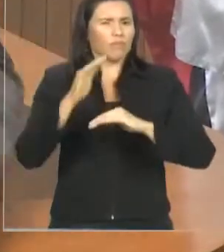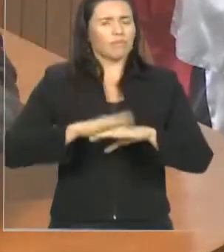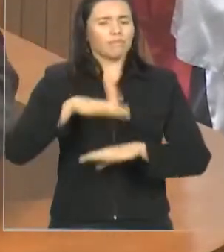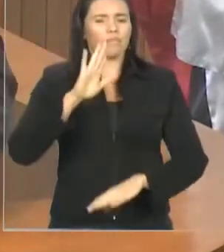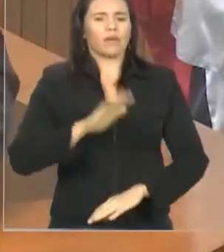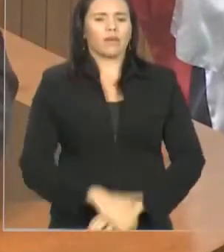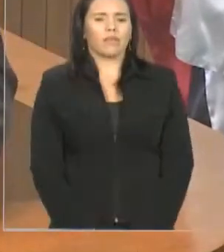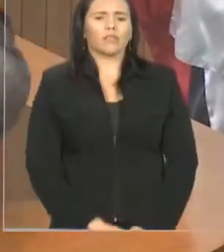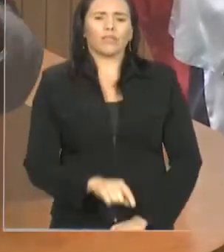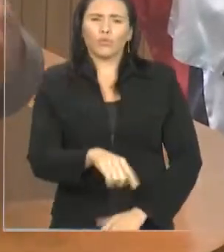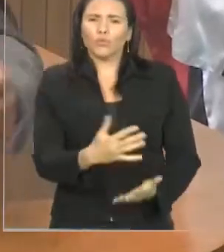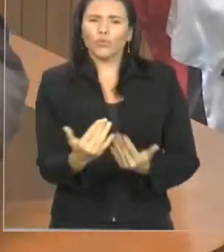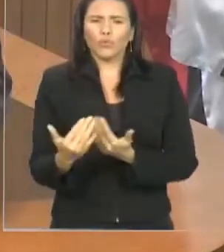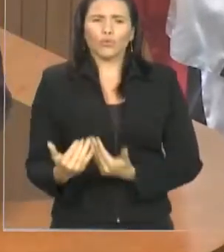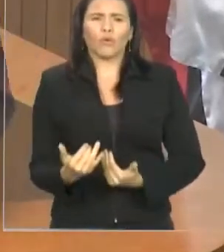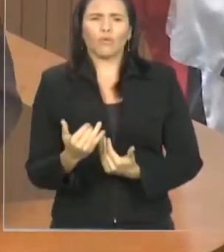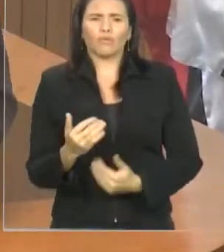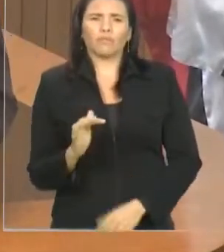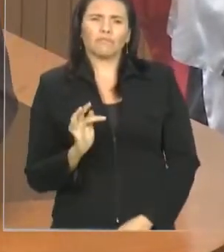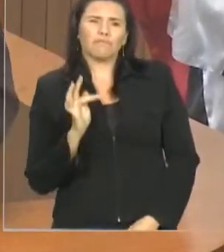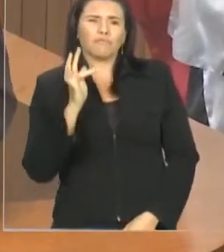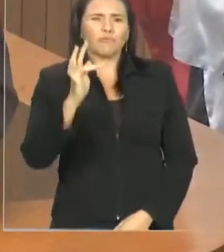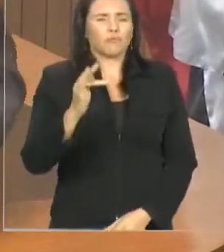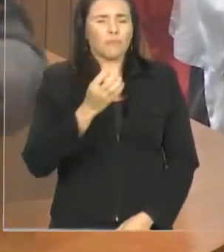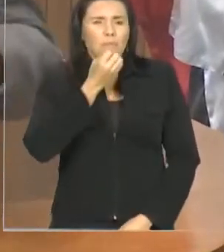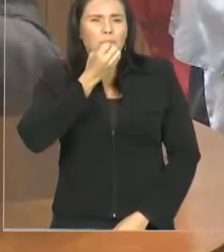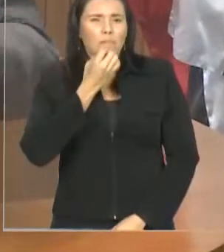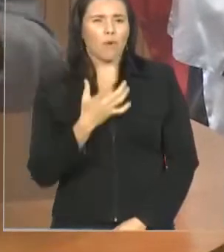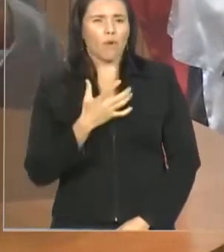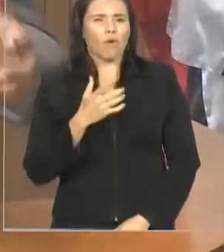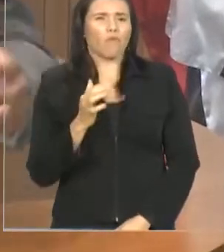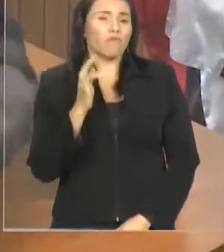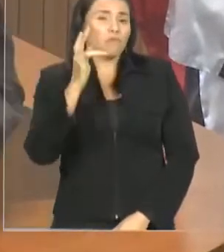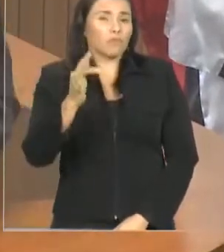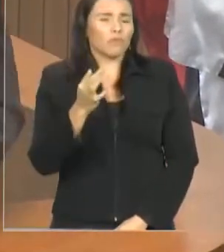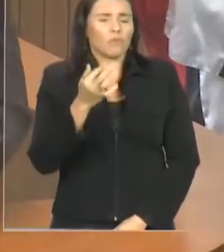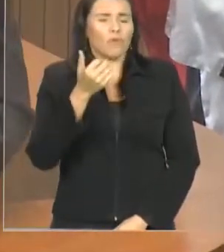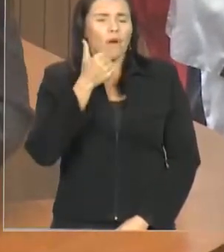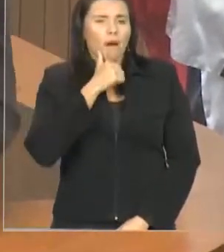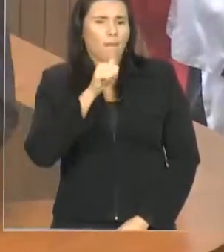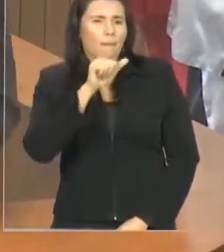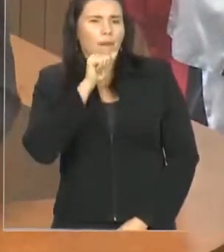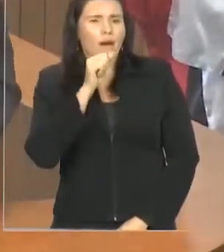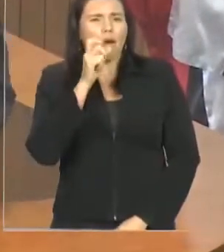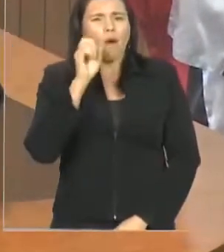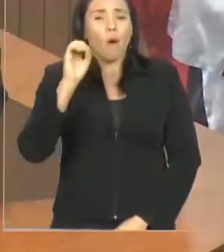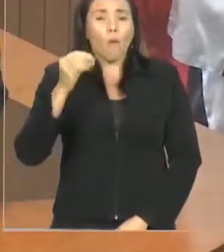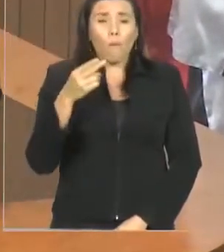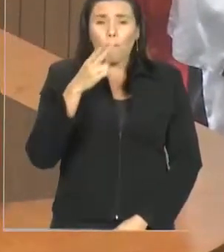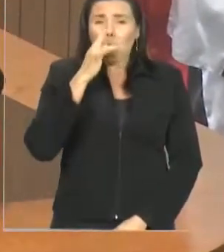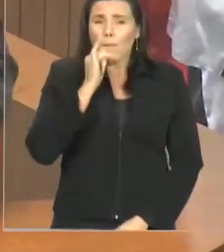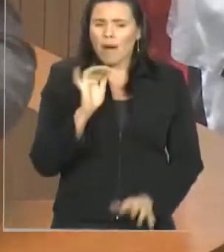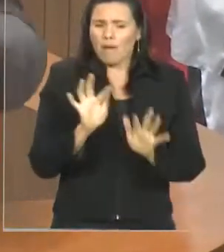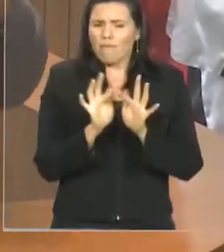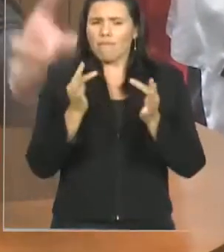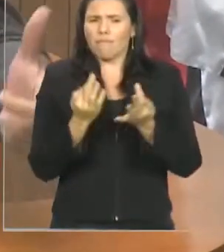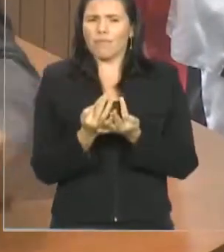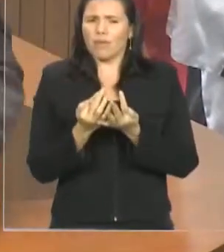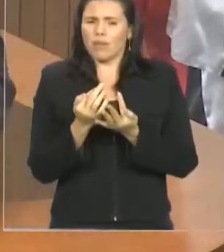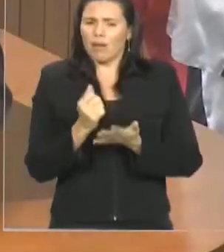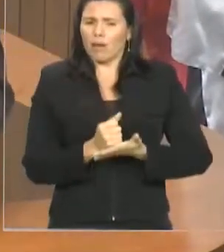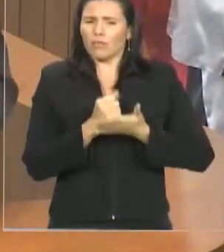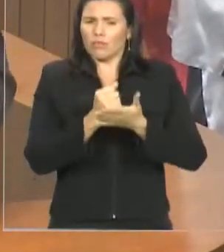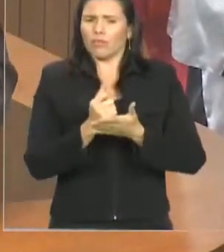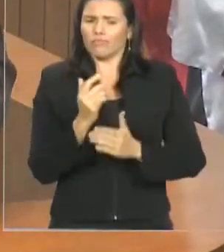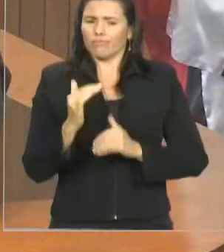pais e mães de família com condições de manter a dignidade dentro dos seus lares. Então, eu fico muito feliz porque é uma luta